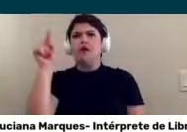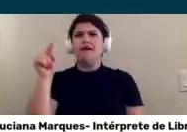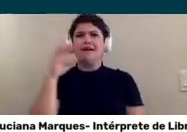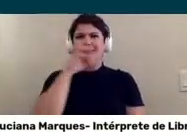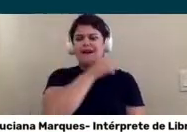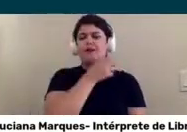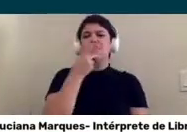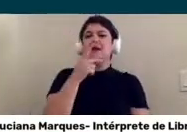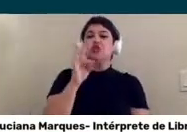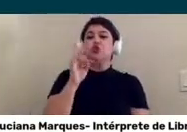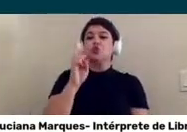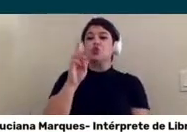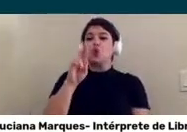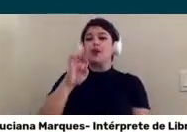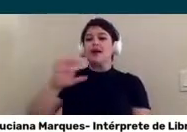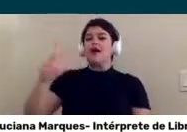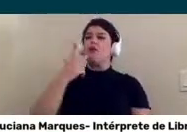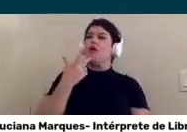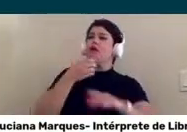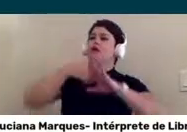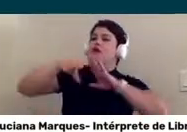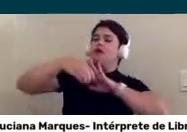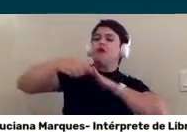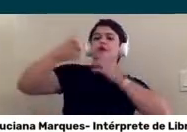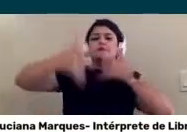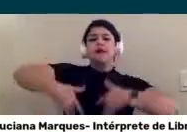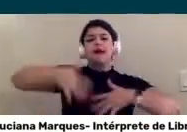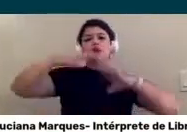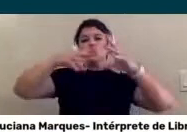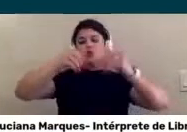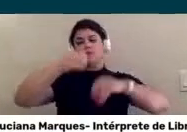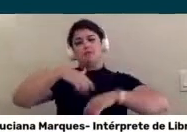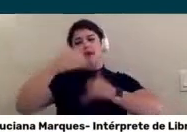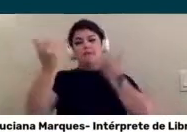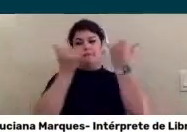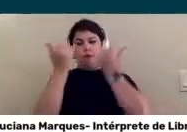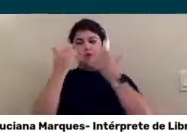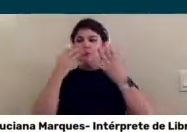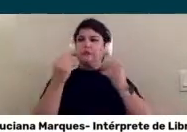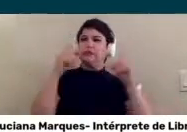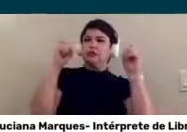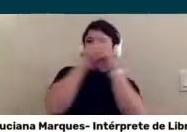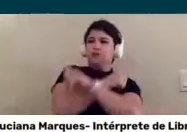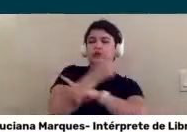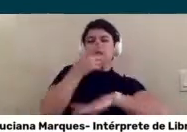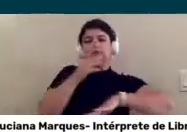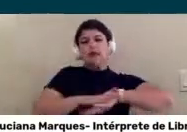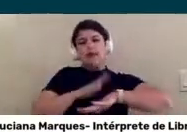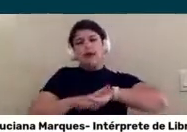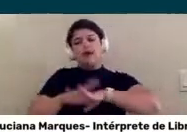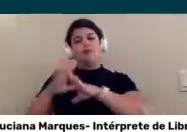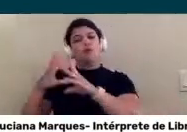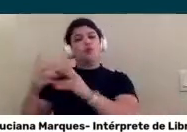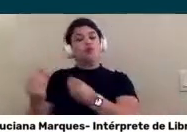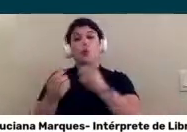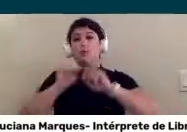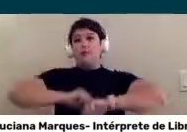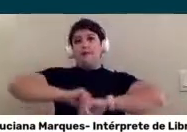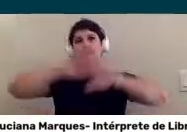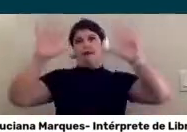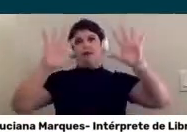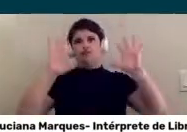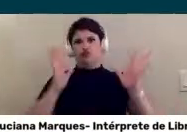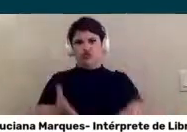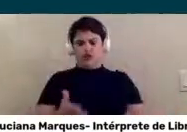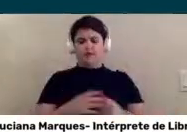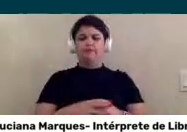mais fáceis de seguir, com informações né, de dificuldade, de tempo, bem explícitos. E